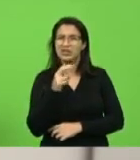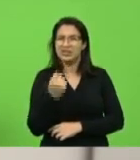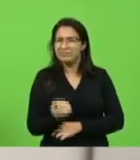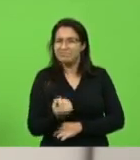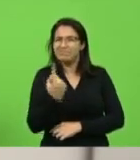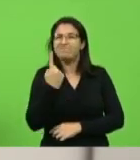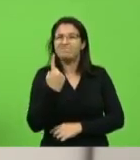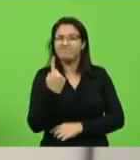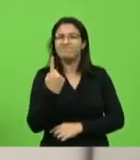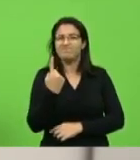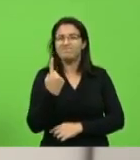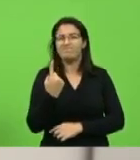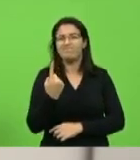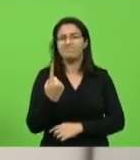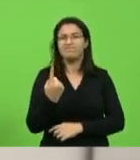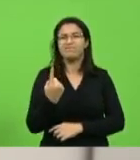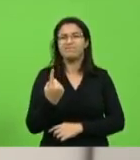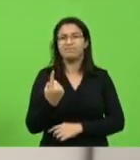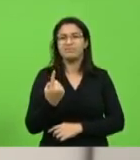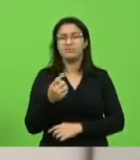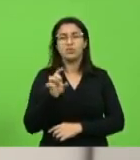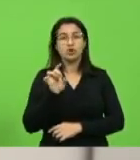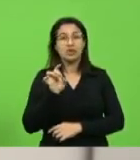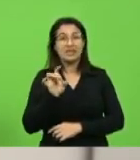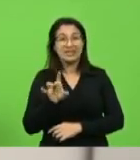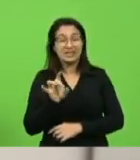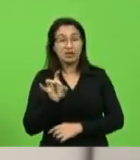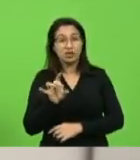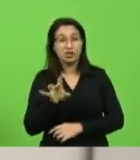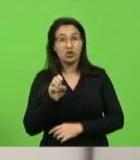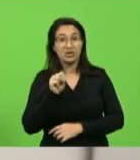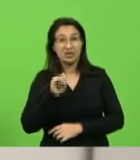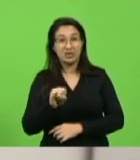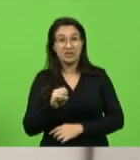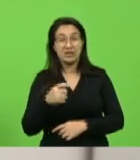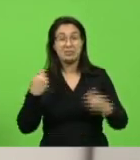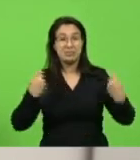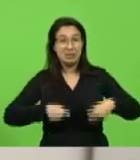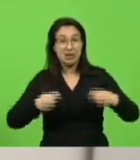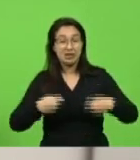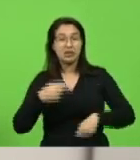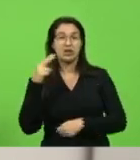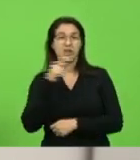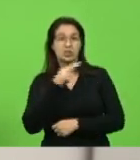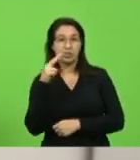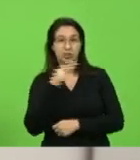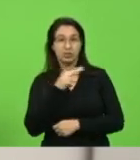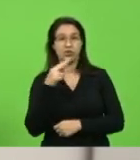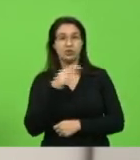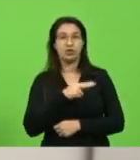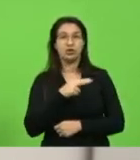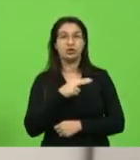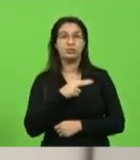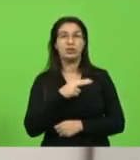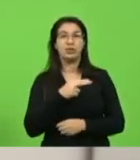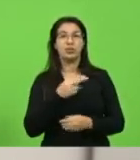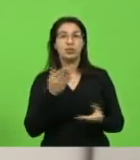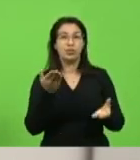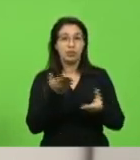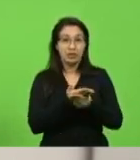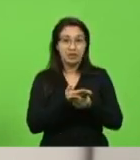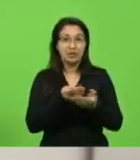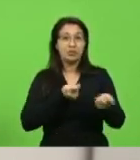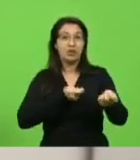e desde que presente a necessidade, passa-se a permitir, todavia, mediante processo administrativo